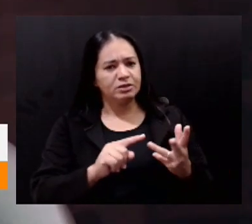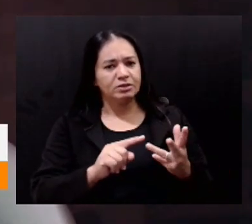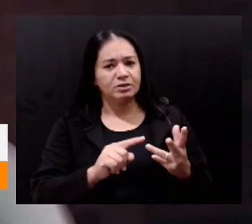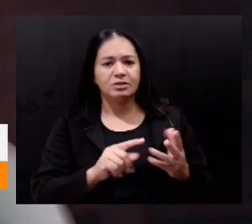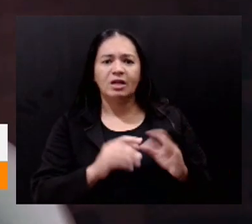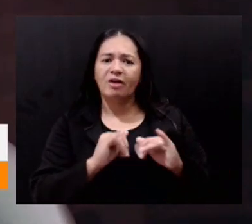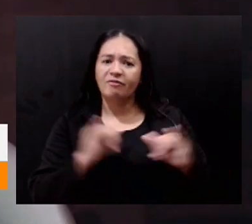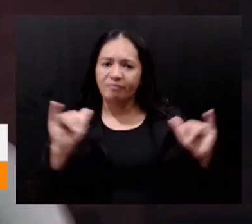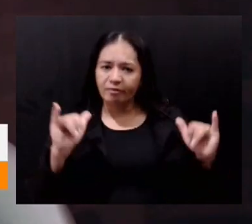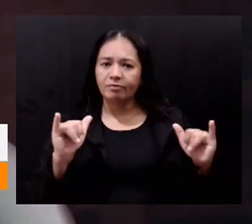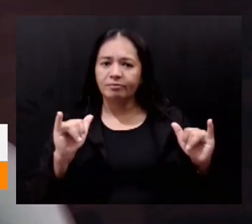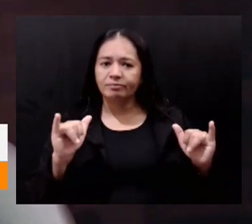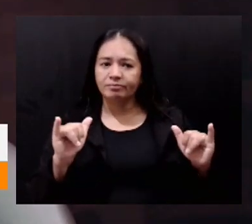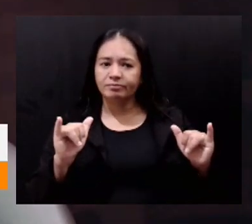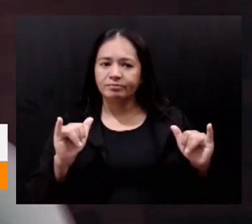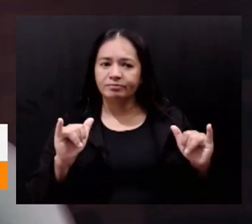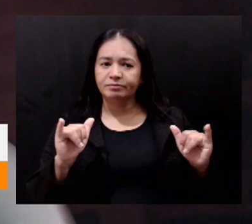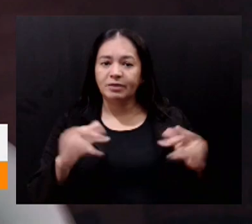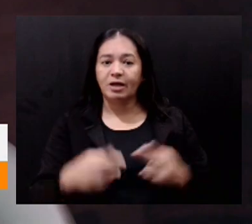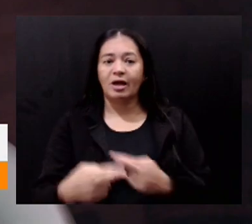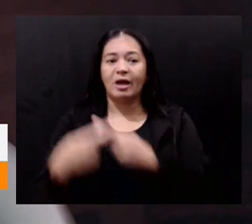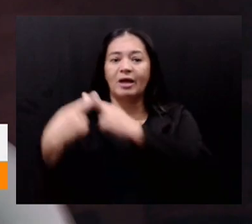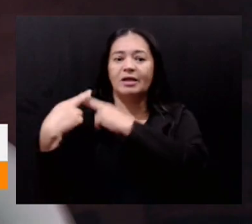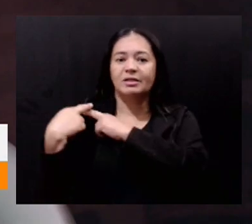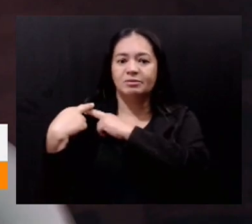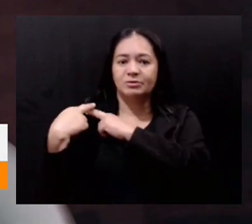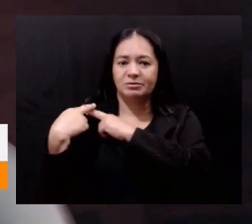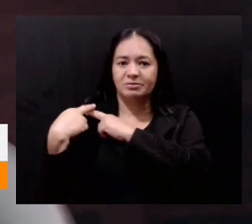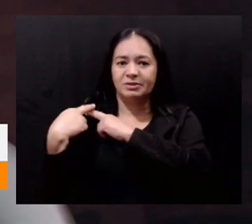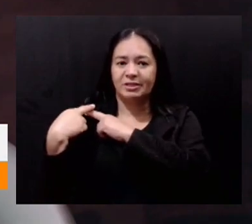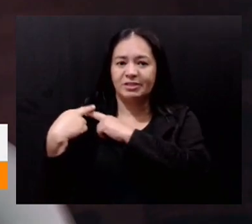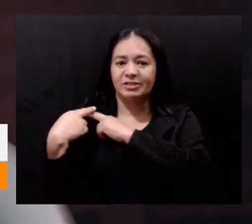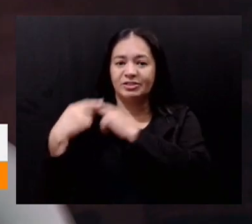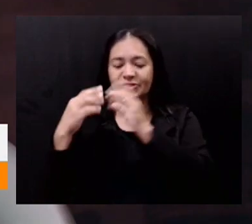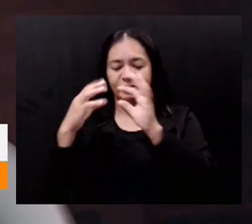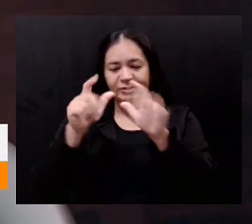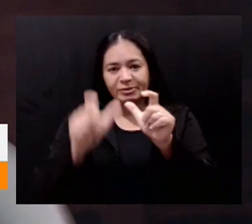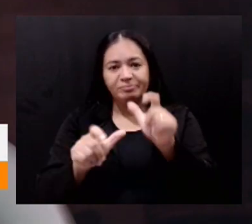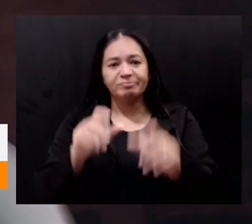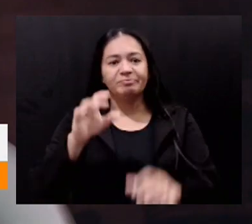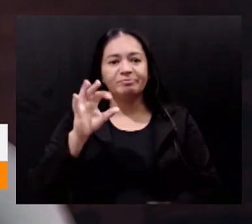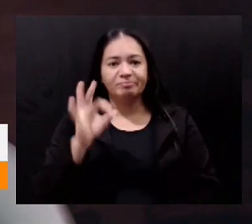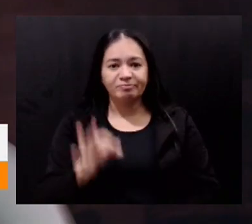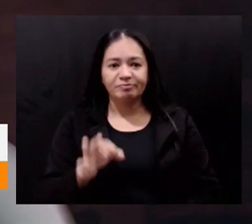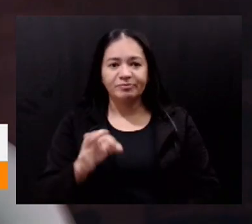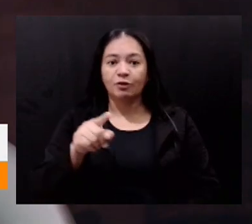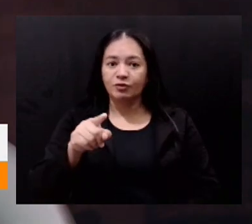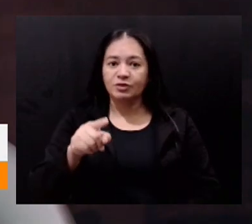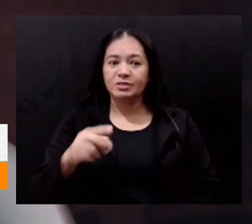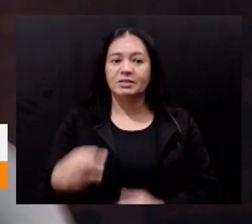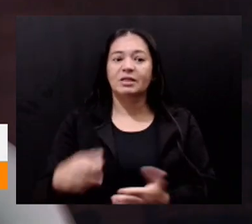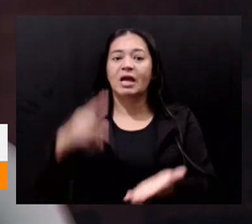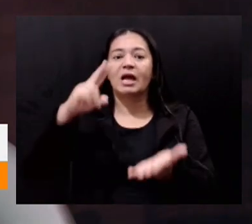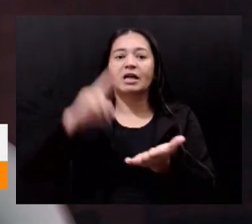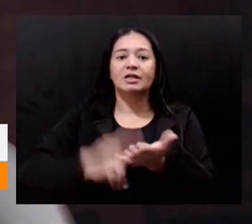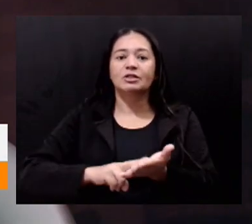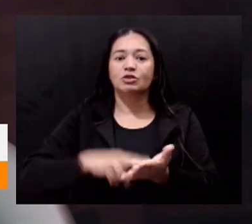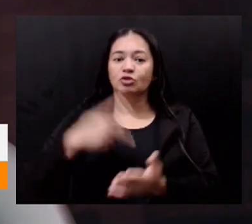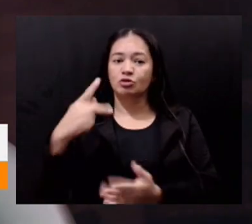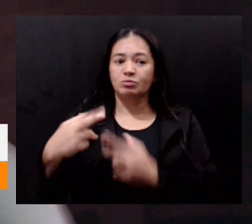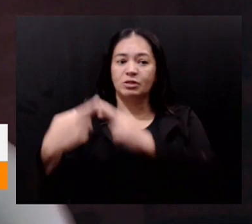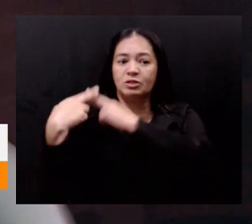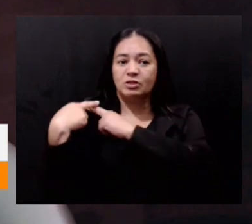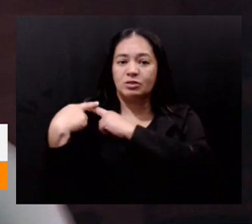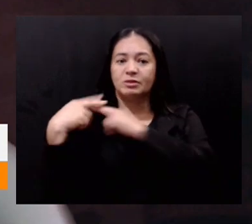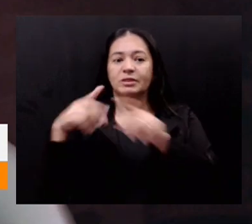a responsabilidade de quem é a responsabilidade. Uhum. E você tanto assumir a sua parte, quanto você assumir a parte do outro. Porque muitas